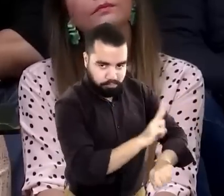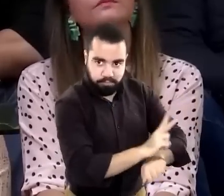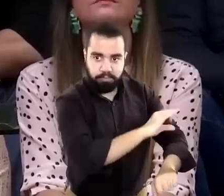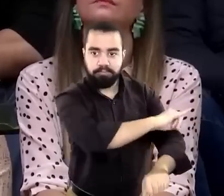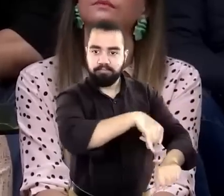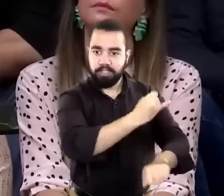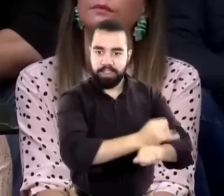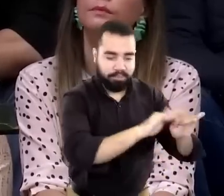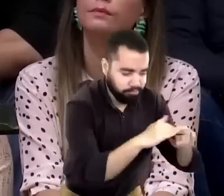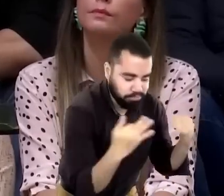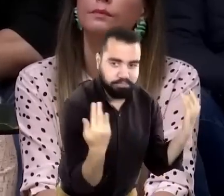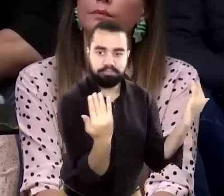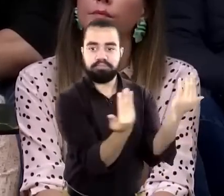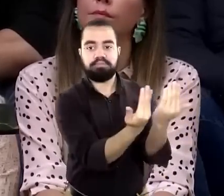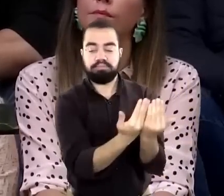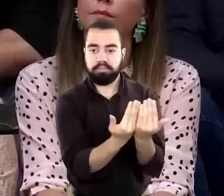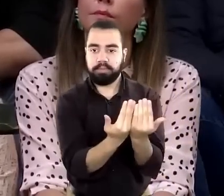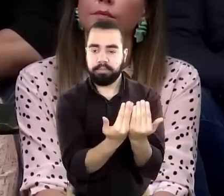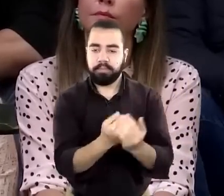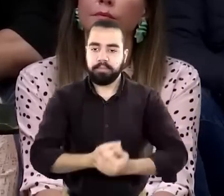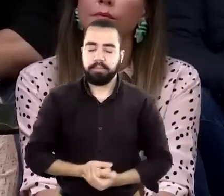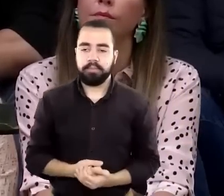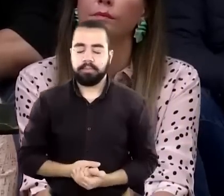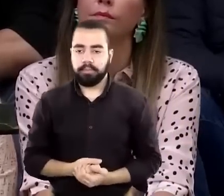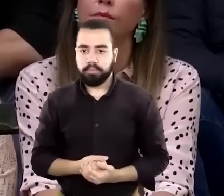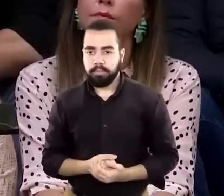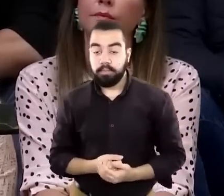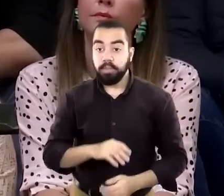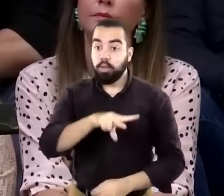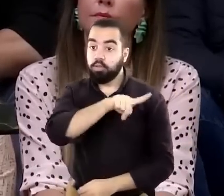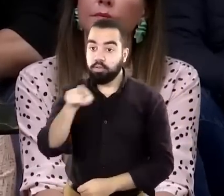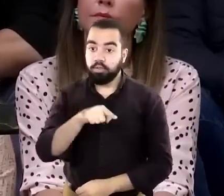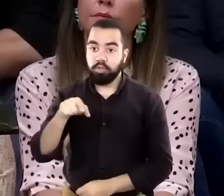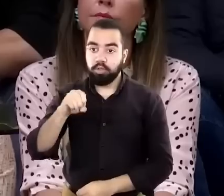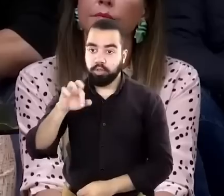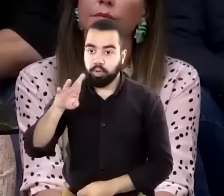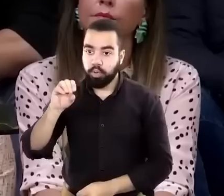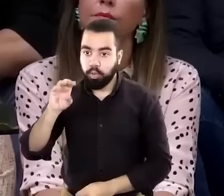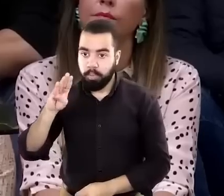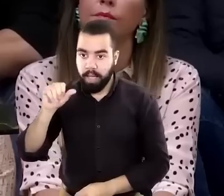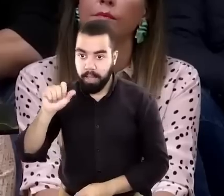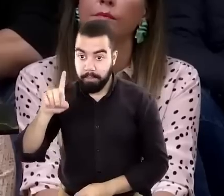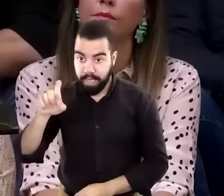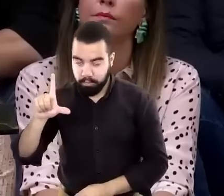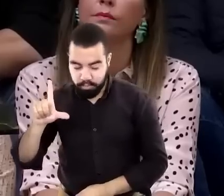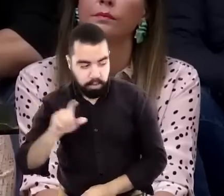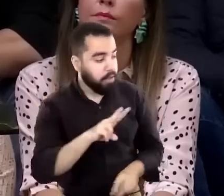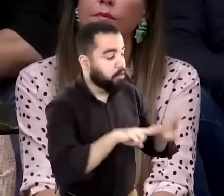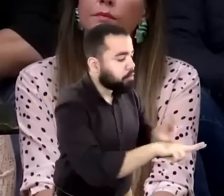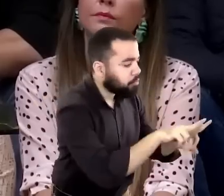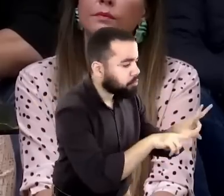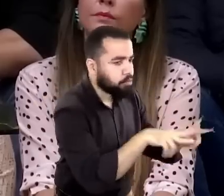problema, ou aliás, vários problemas. Primeiro, a pobreza do povo que estava lá. A pobreza